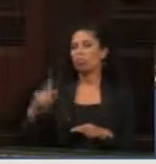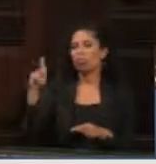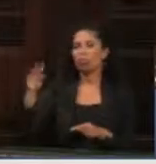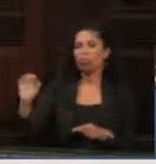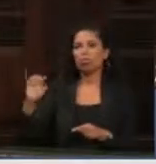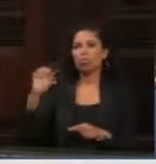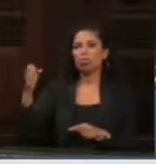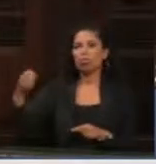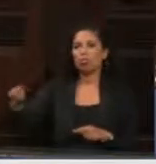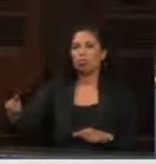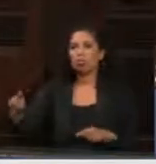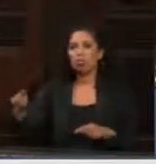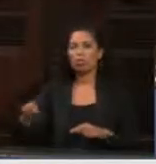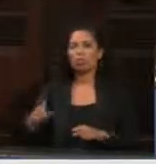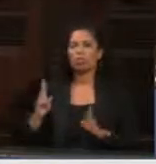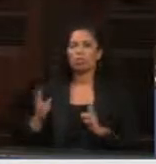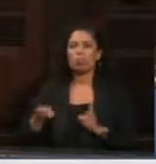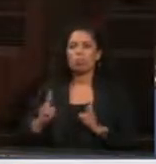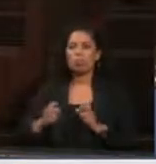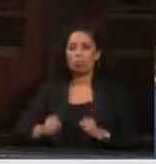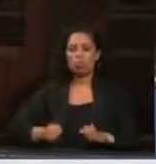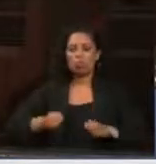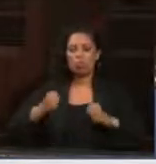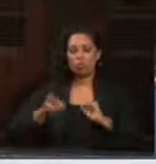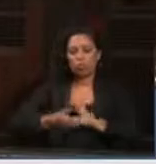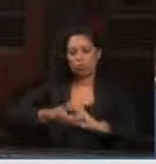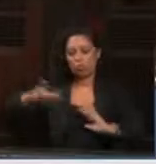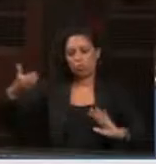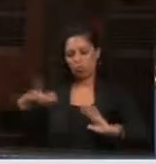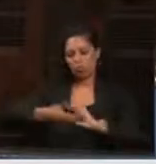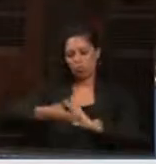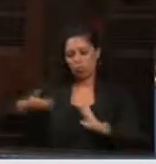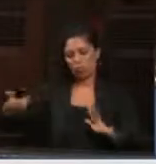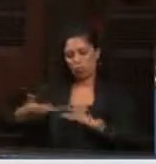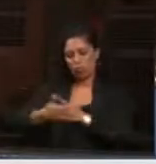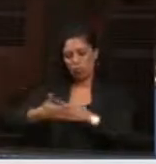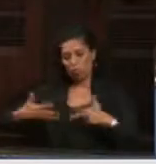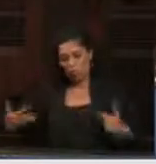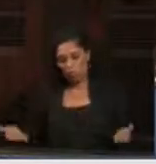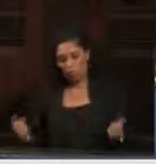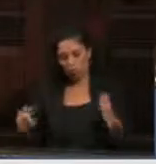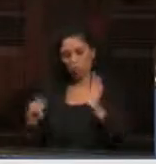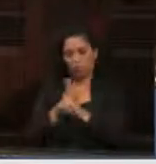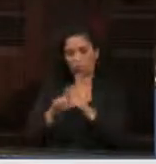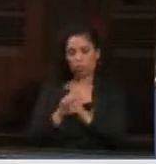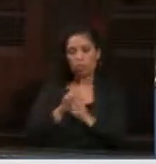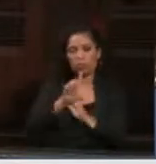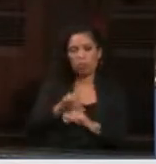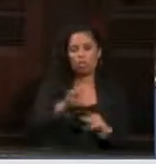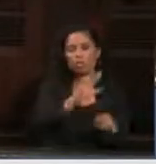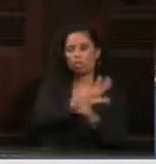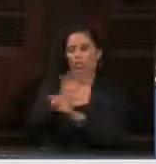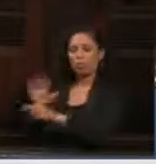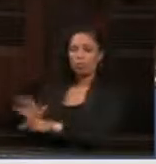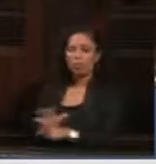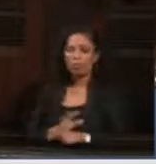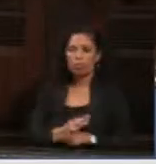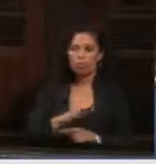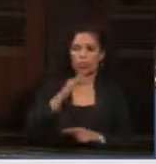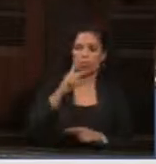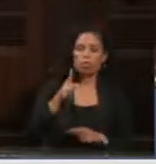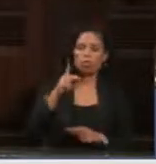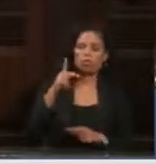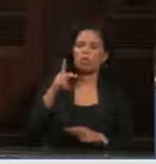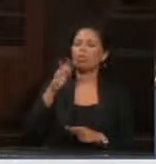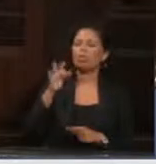tentou a todo custo retirar os recursos constitucionalmente vinculados à faperj paz sejam